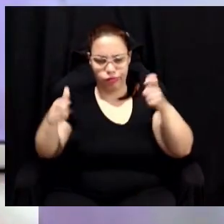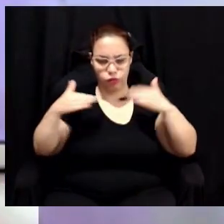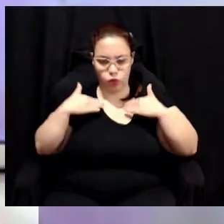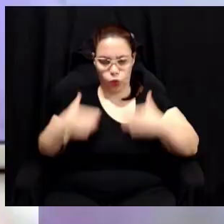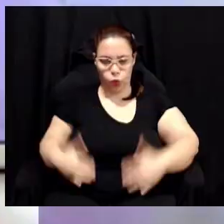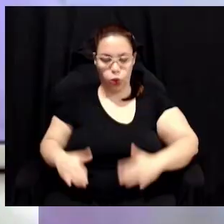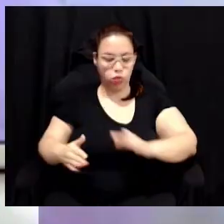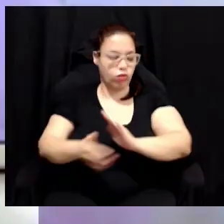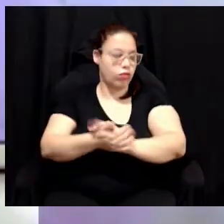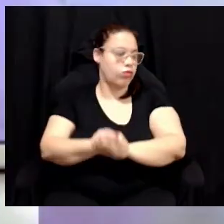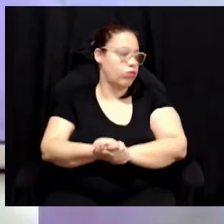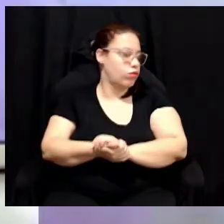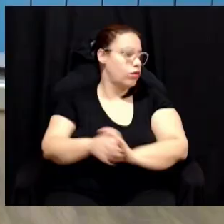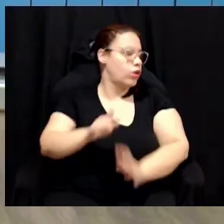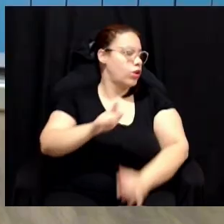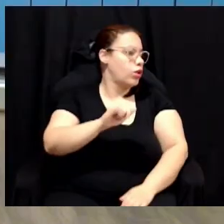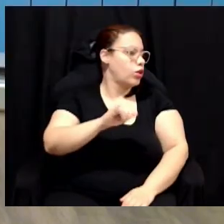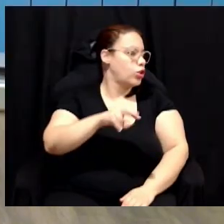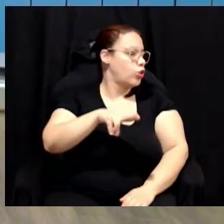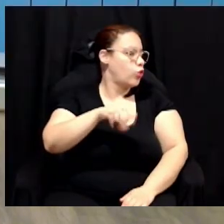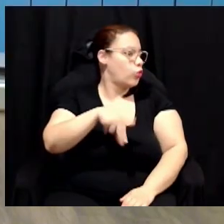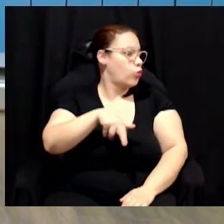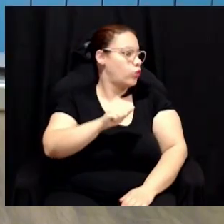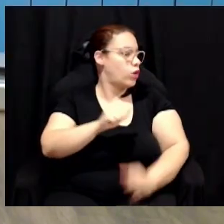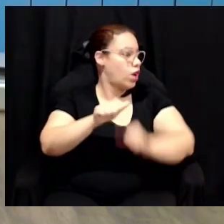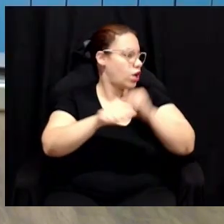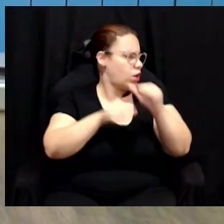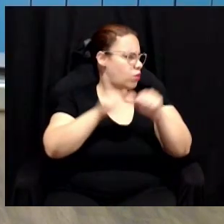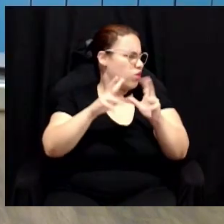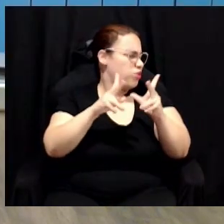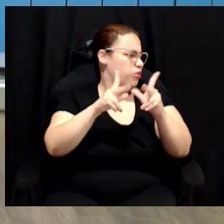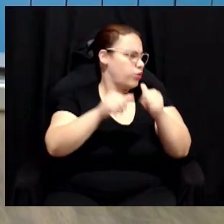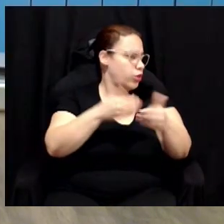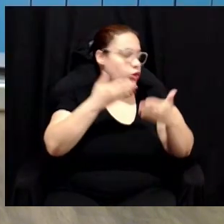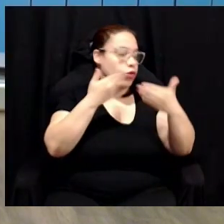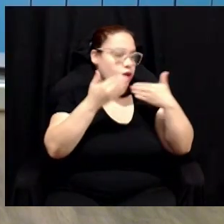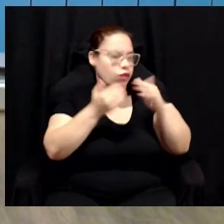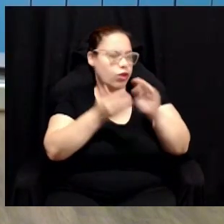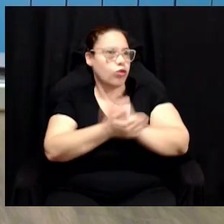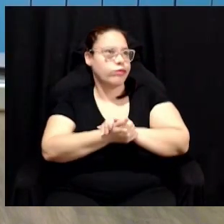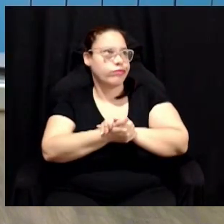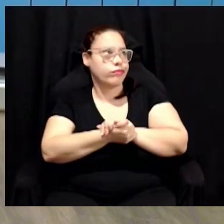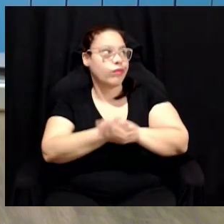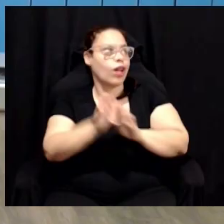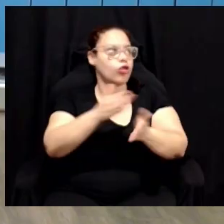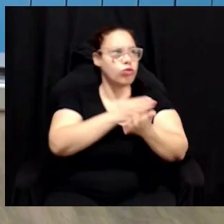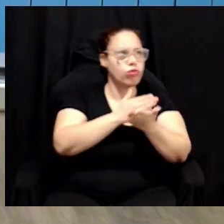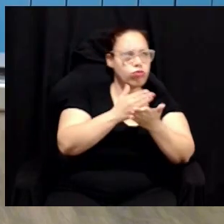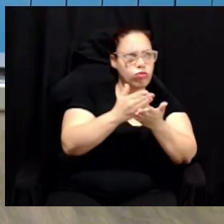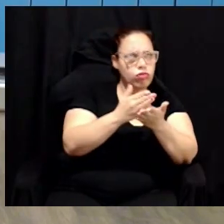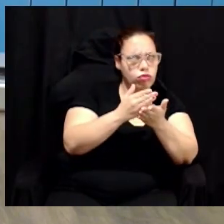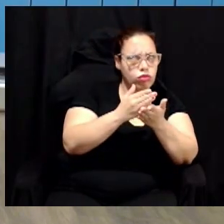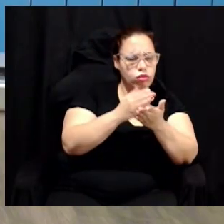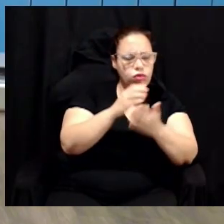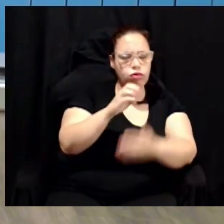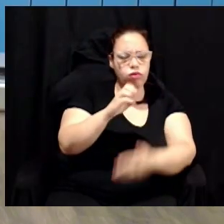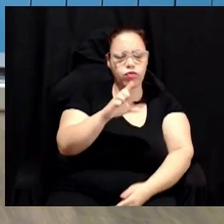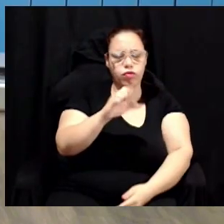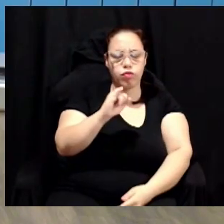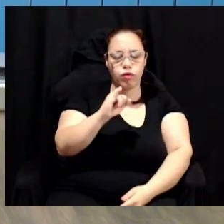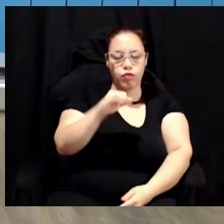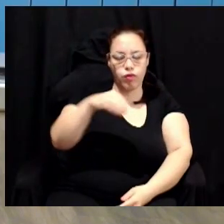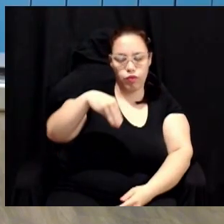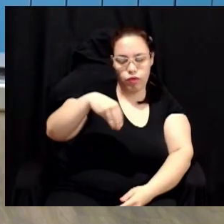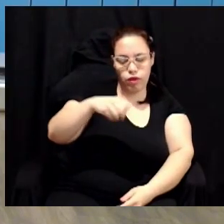imunidade. Giovana, essas mudanças todas que você comentou, ela já começa ali no climatério e termina